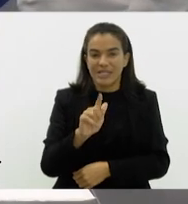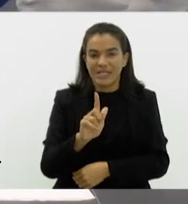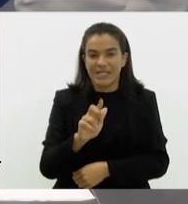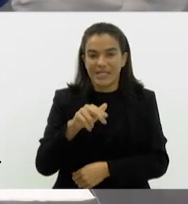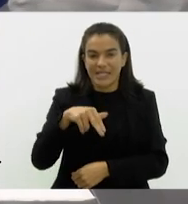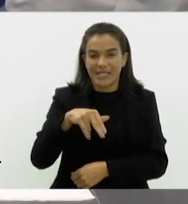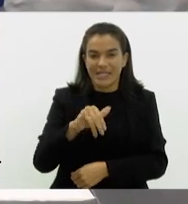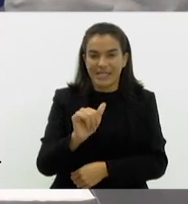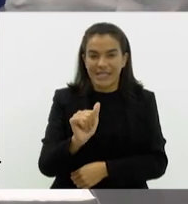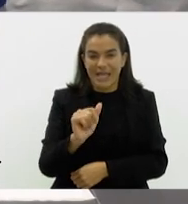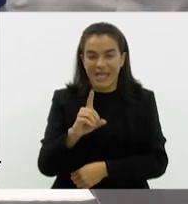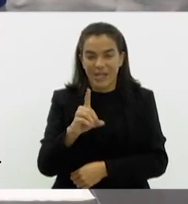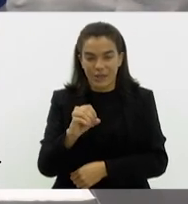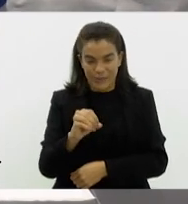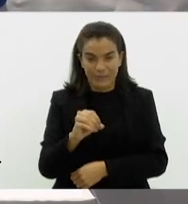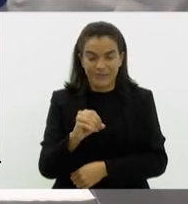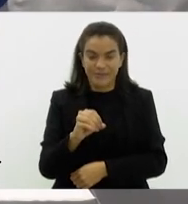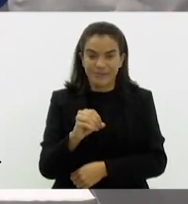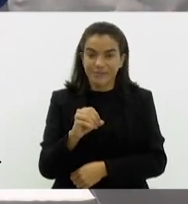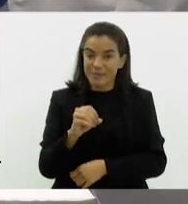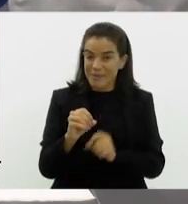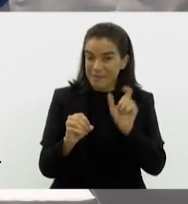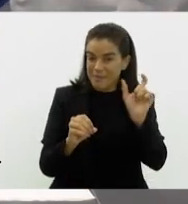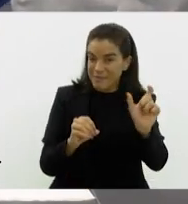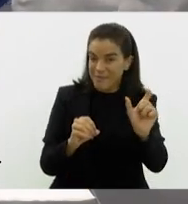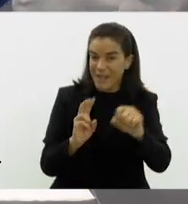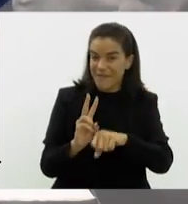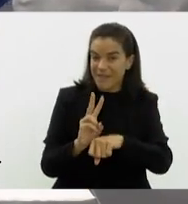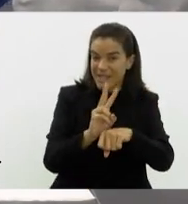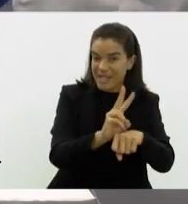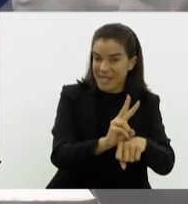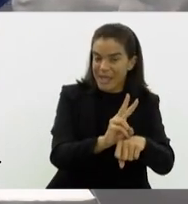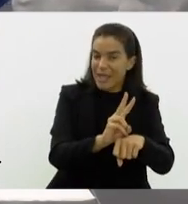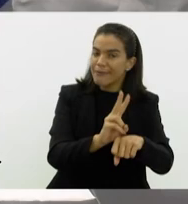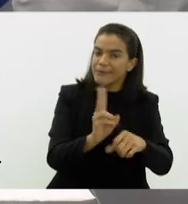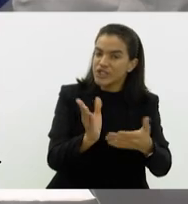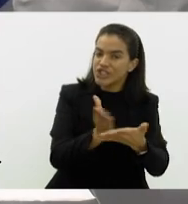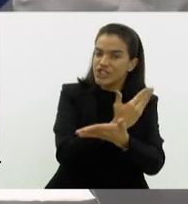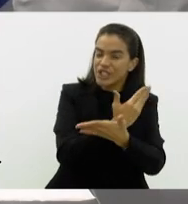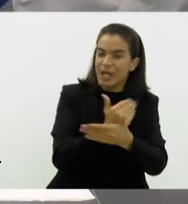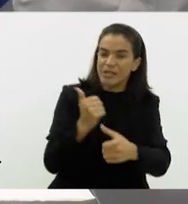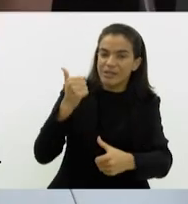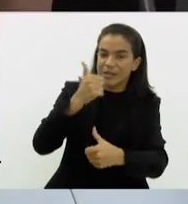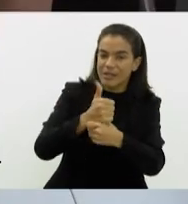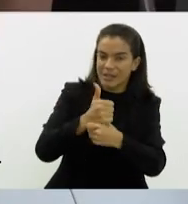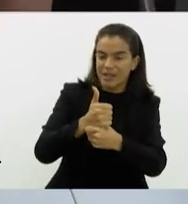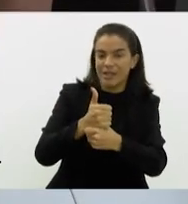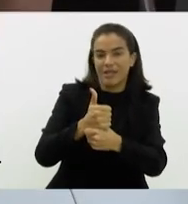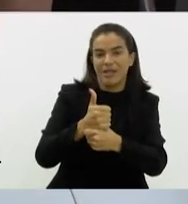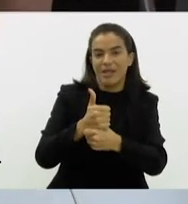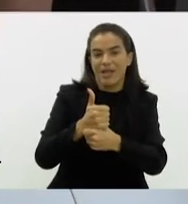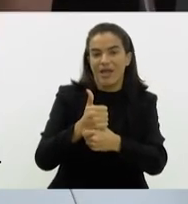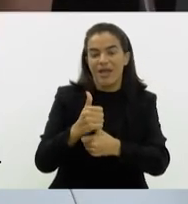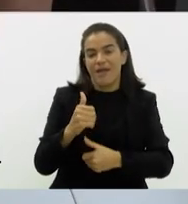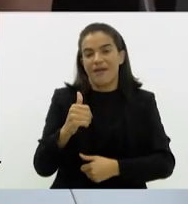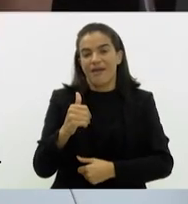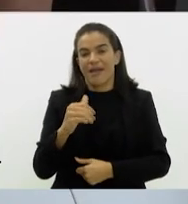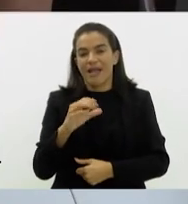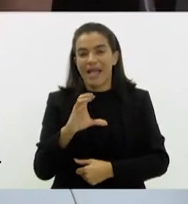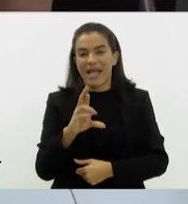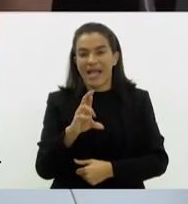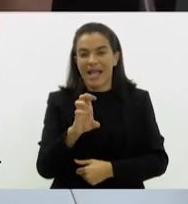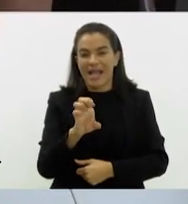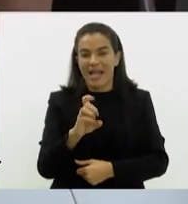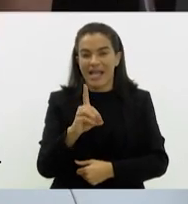Deputado... Ao invés de empréstimo, bota crédito. O que a CCJ decidiu, apoio. A gente